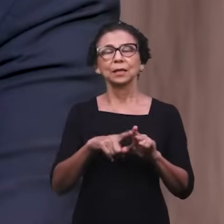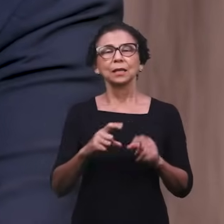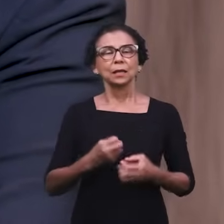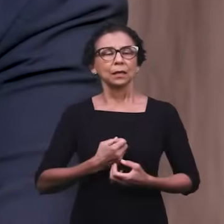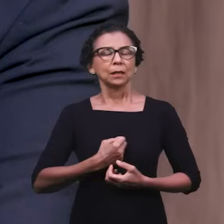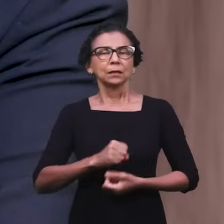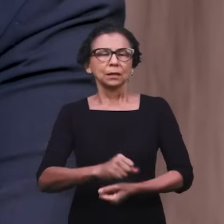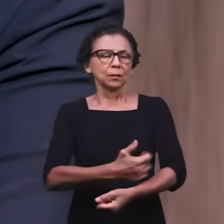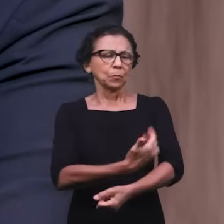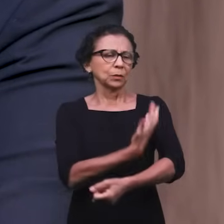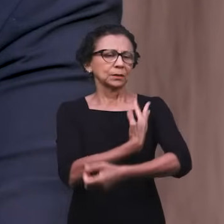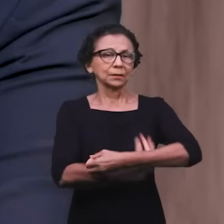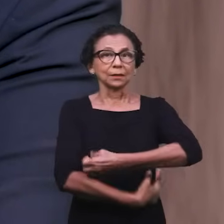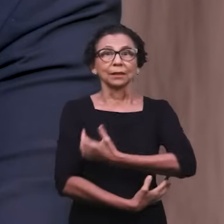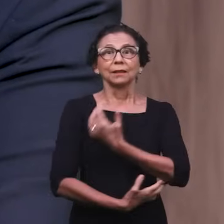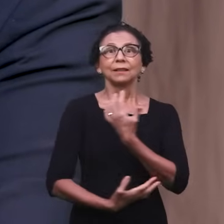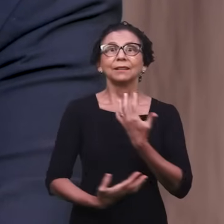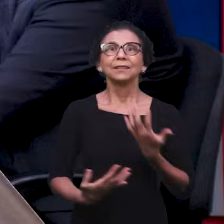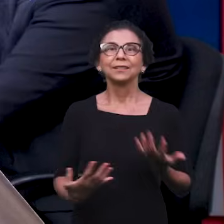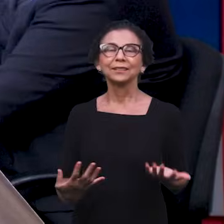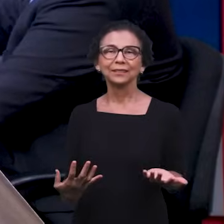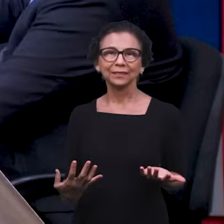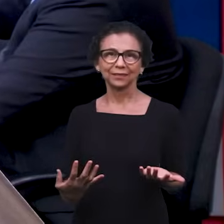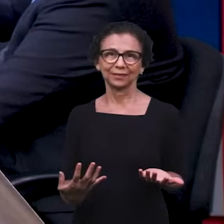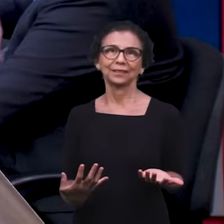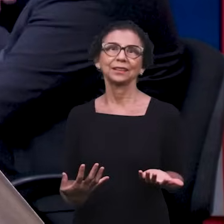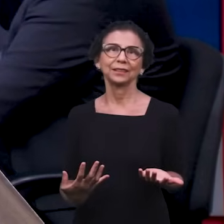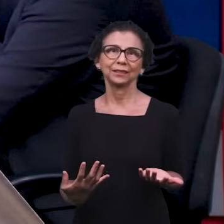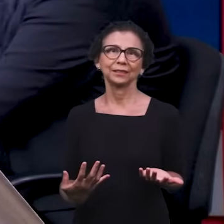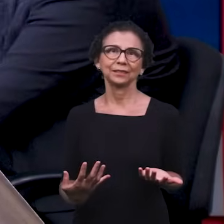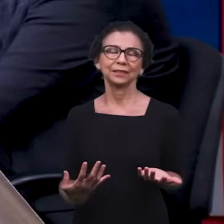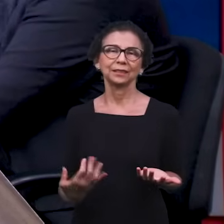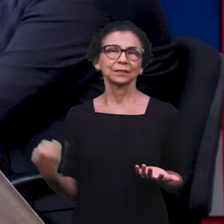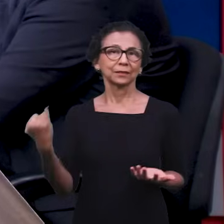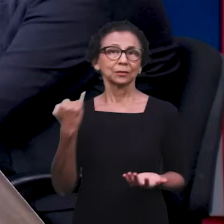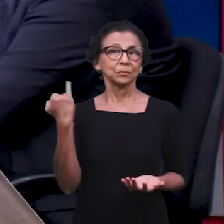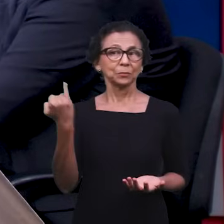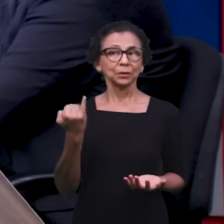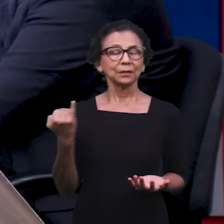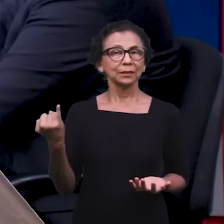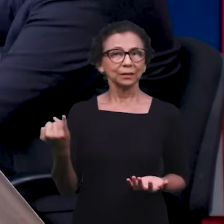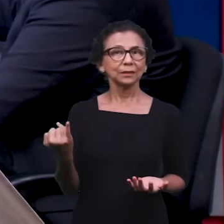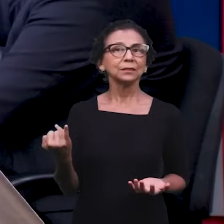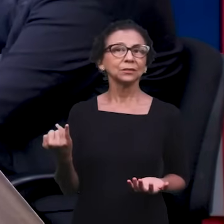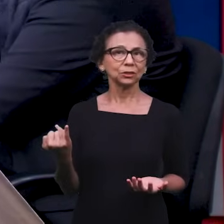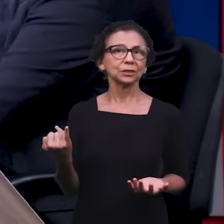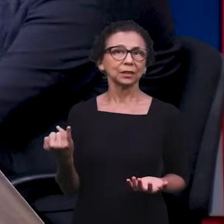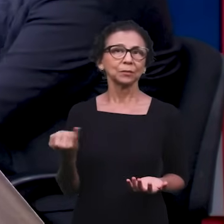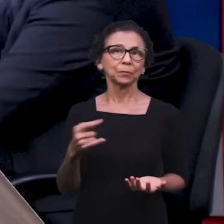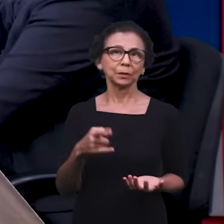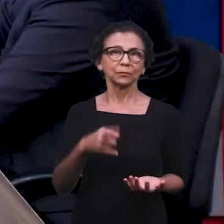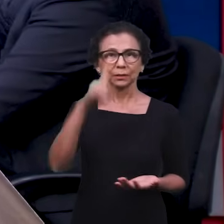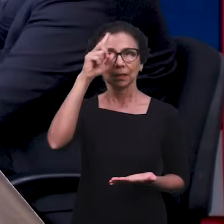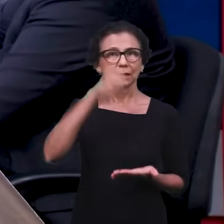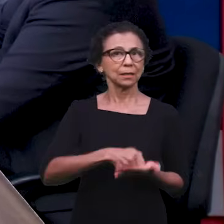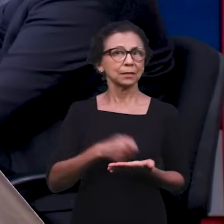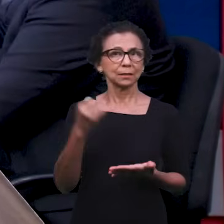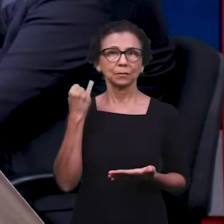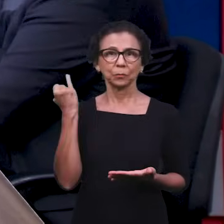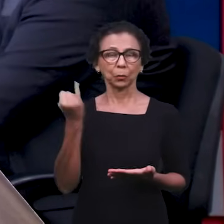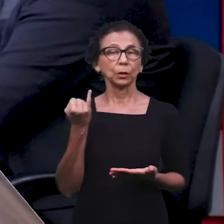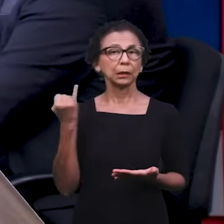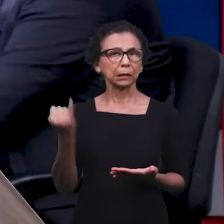inteligência emocional, né? E que muitas vezes é importante que se tenha para que se tome de fato uma decisão